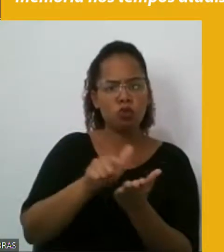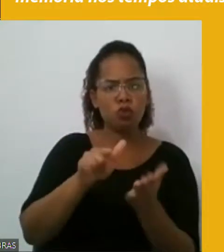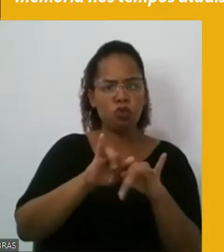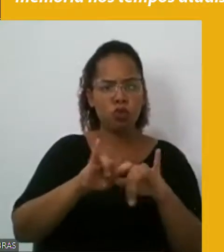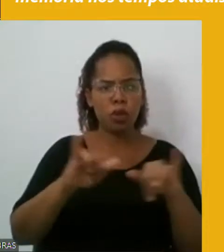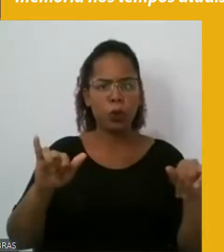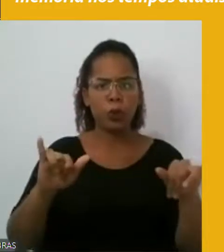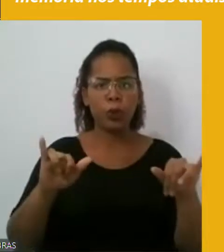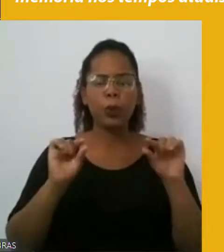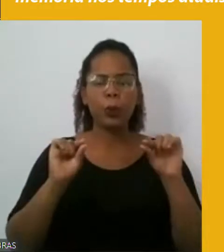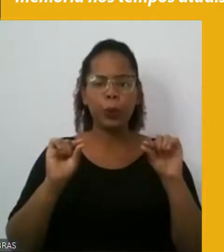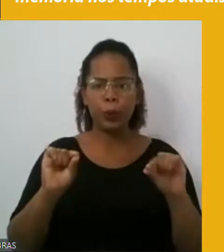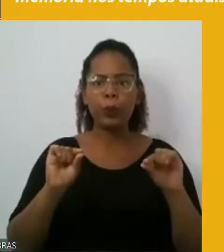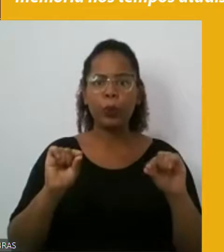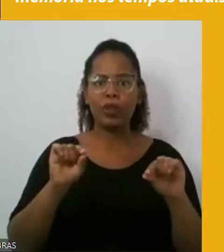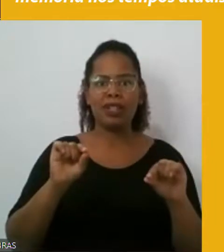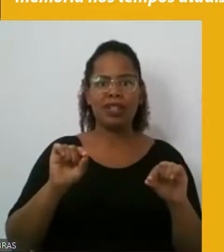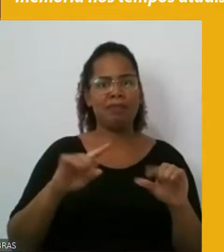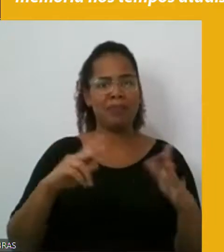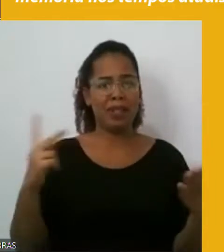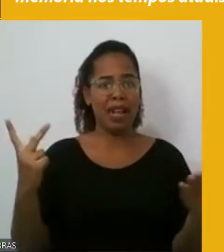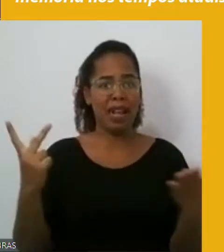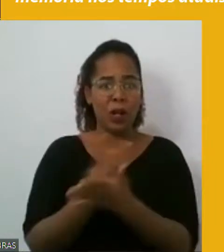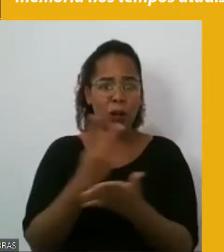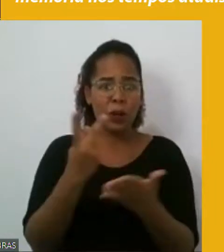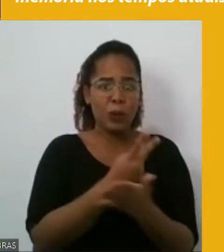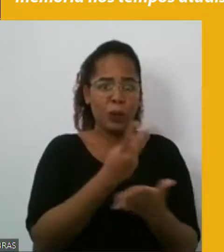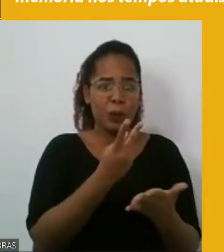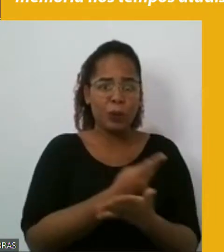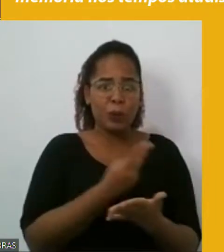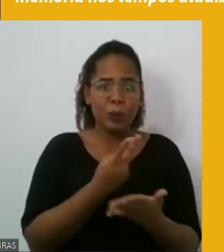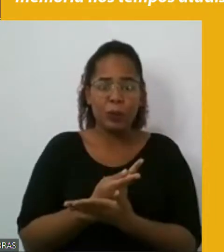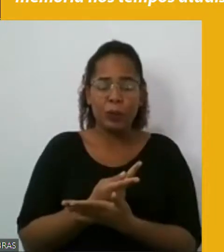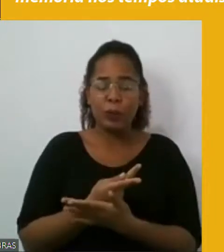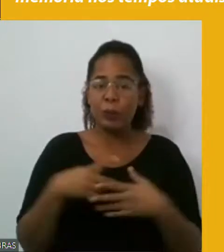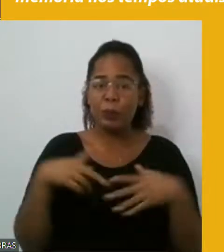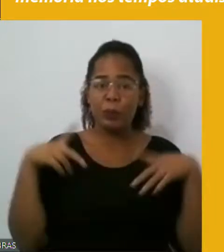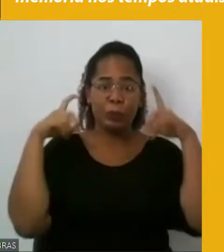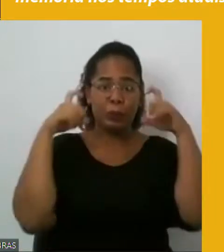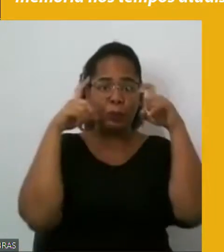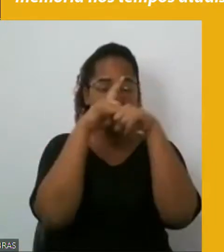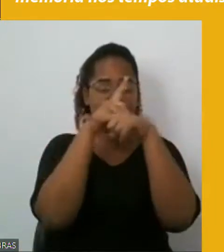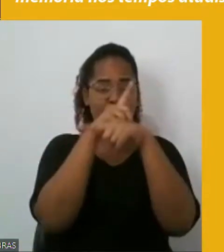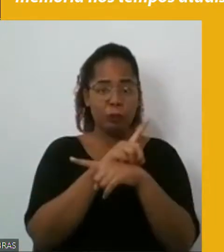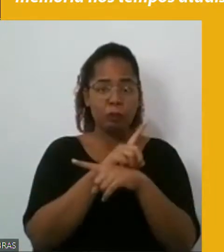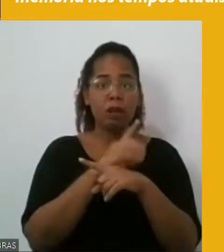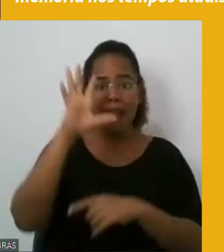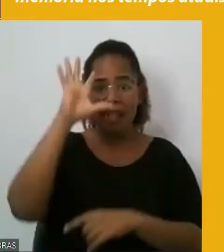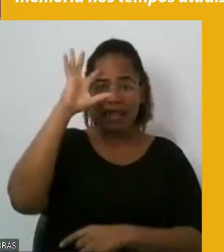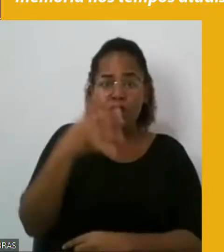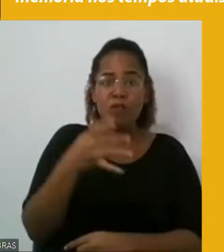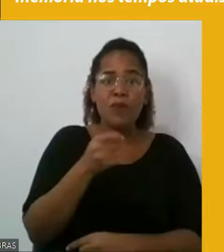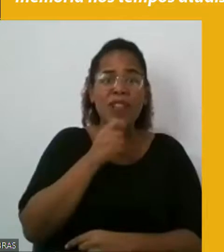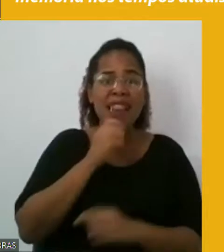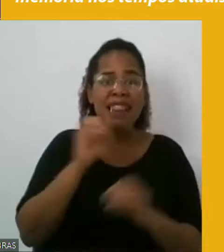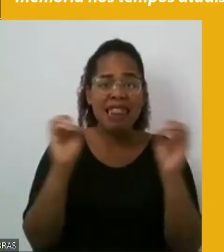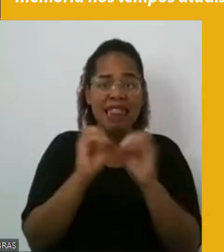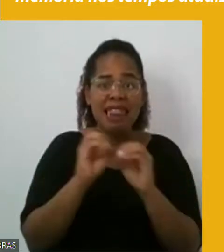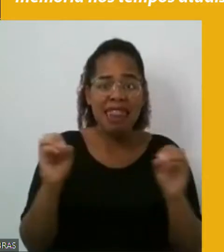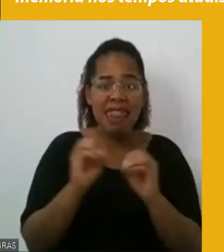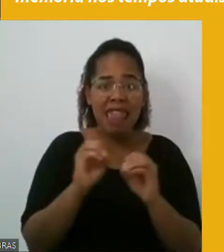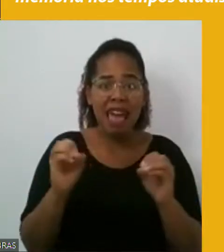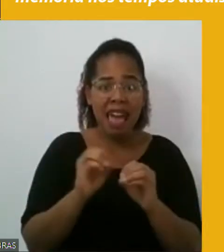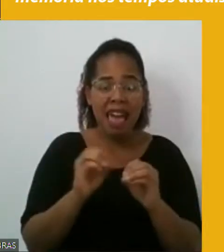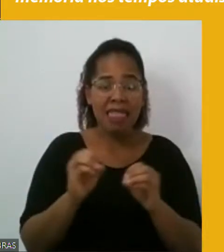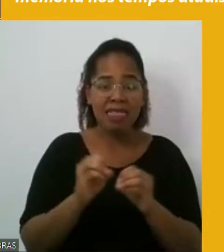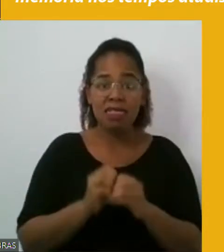desgraçadamente, a situação continua a mesma. A cada instante chega-nos a notícia da morte de pessoas que a epidemia colhe